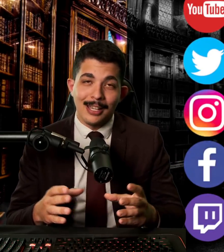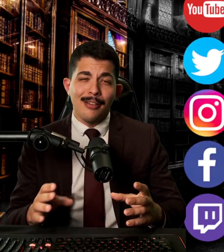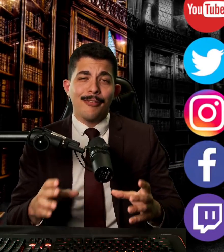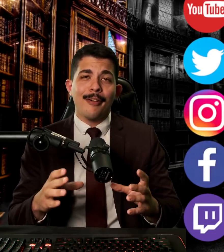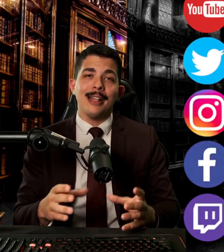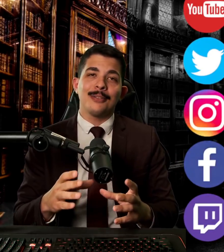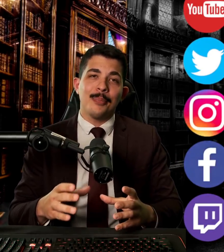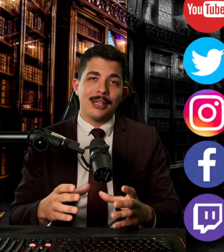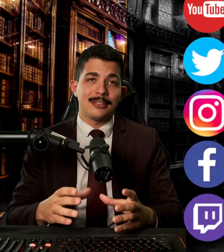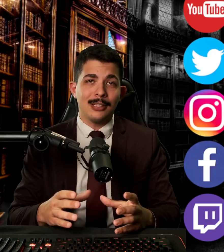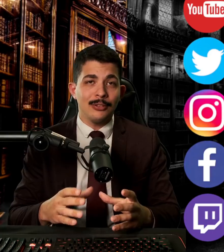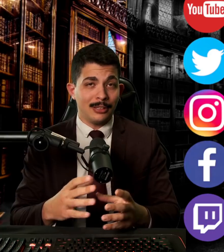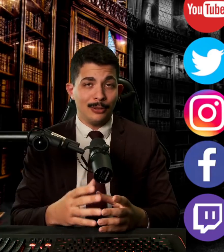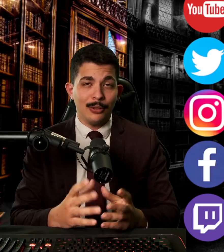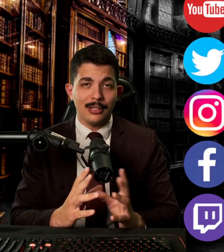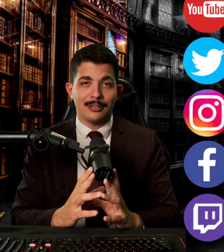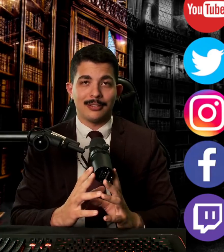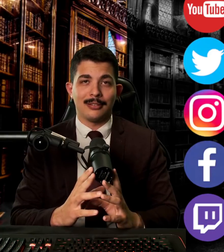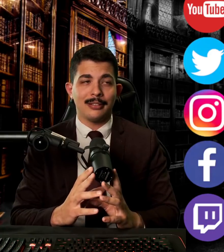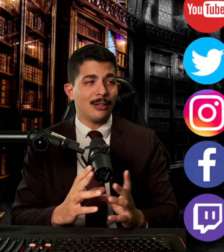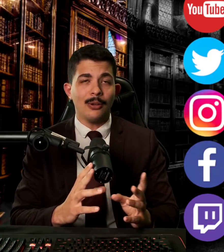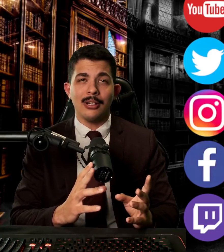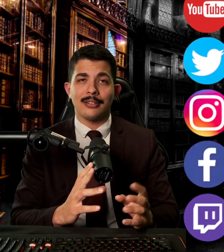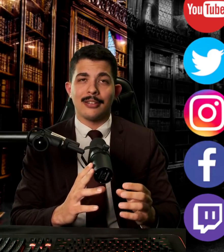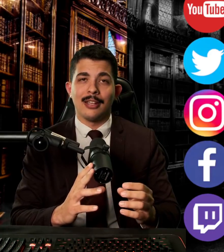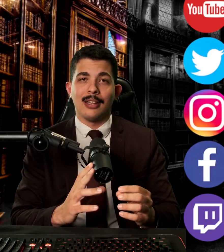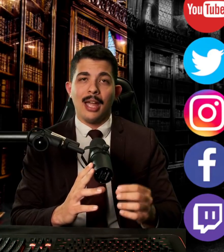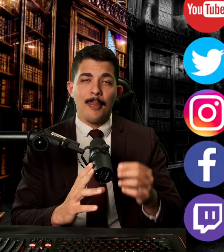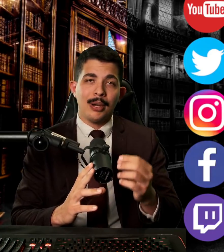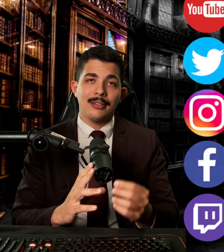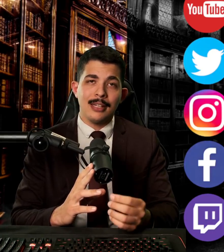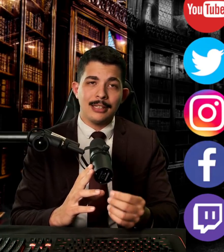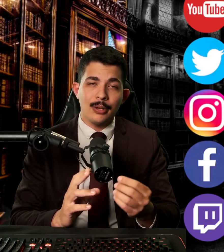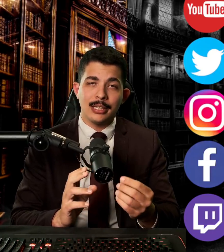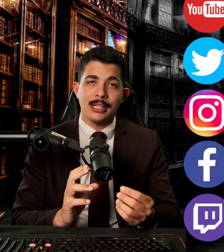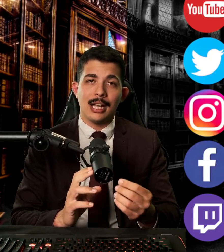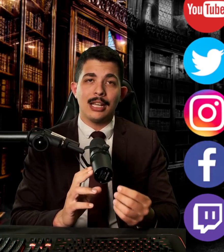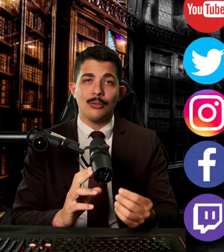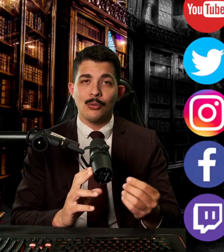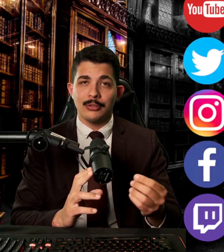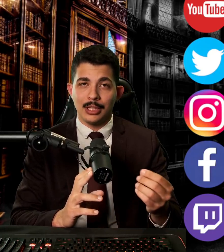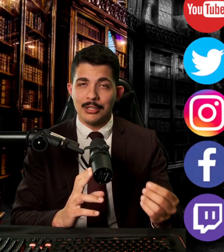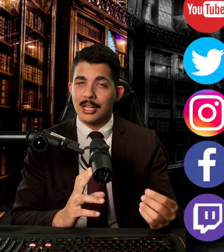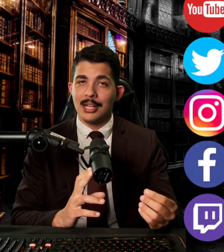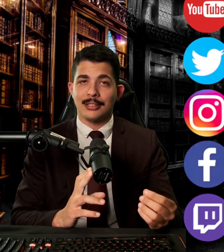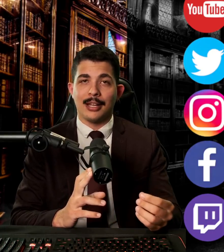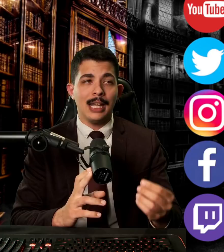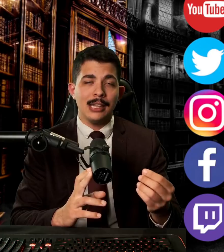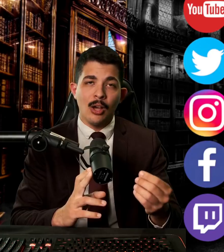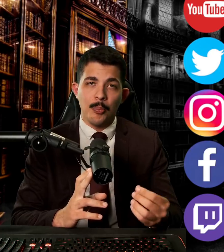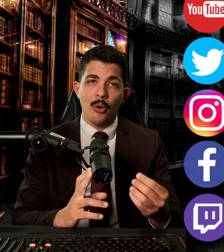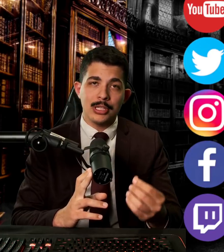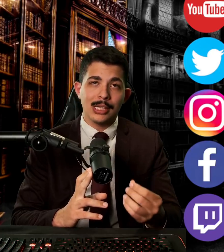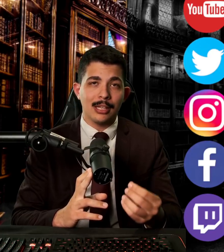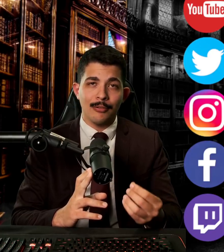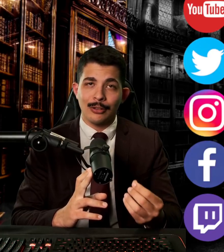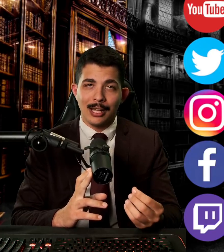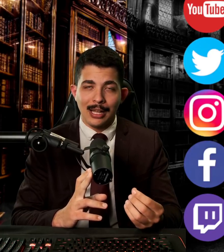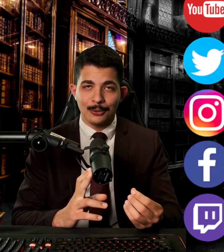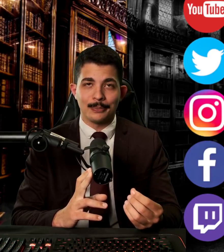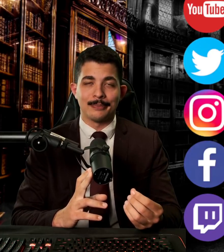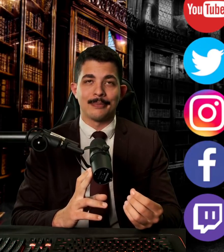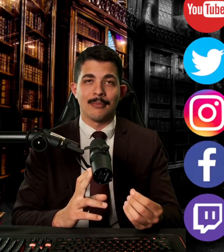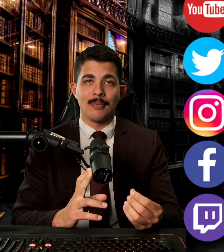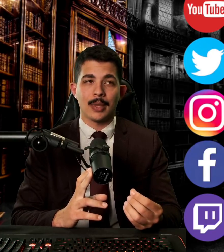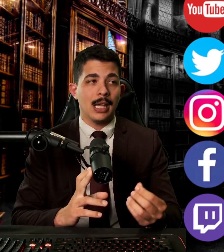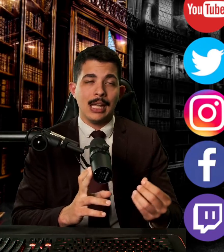vocês, façam pressão nos senadores. Senadores, representem o Renan Calheiros no Conselho de Ética. Ele não podia ter